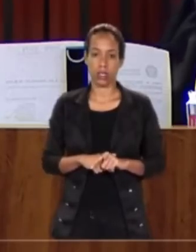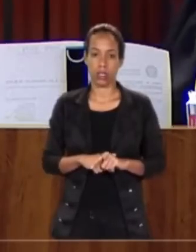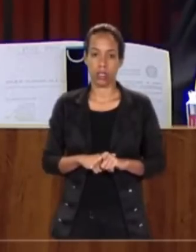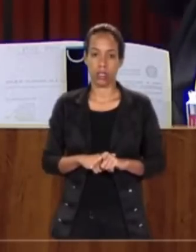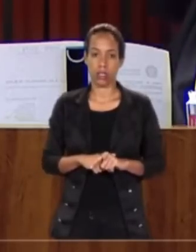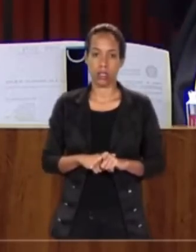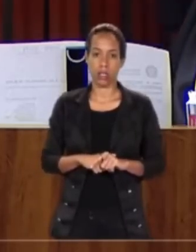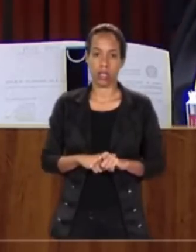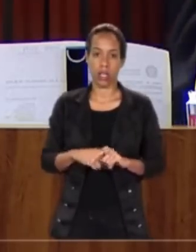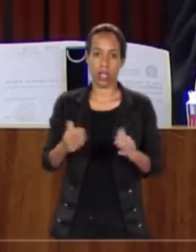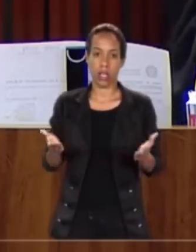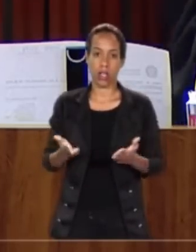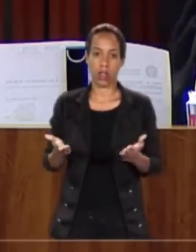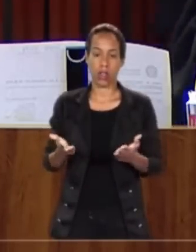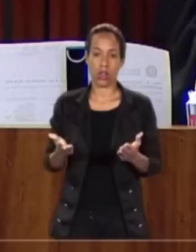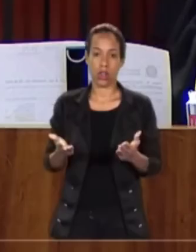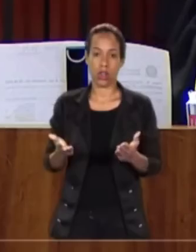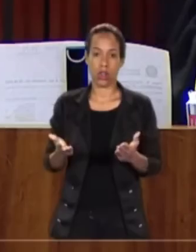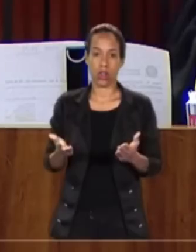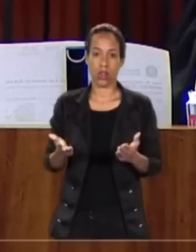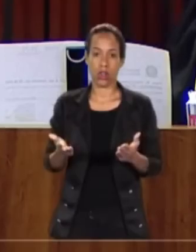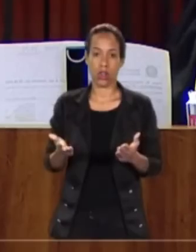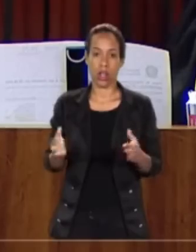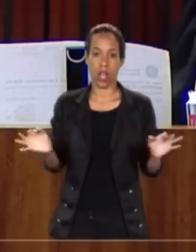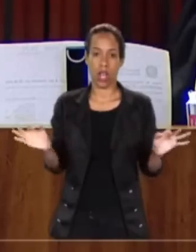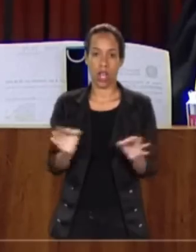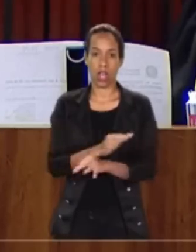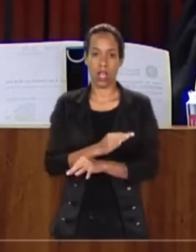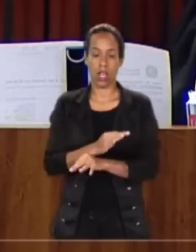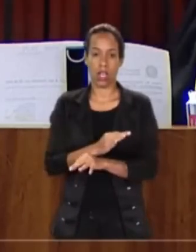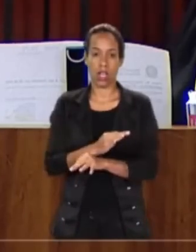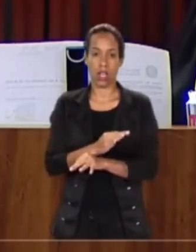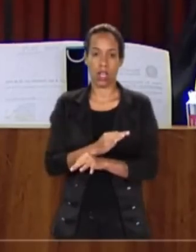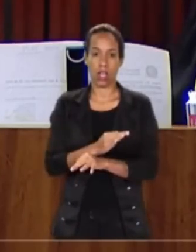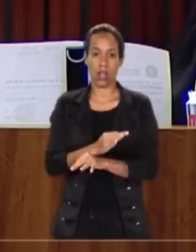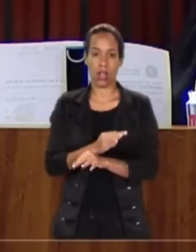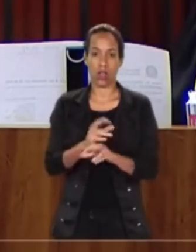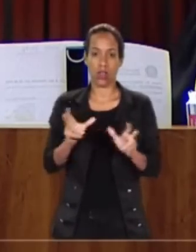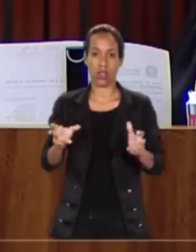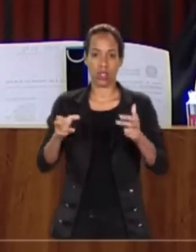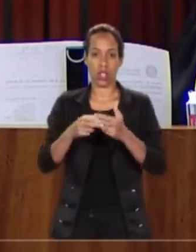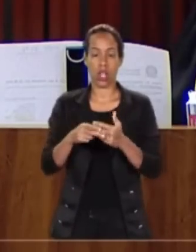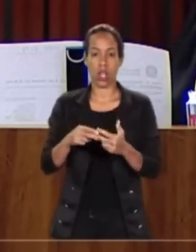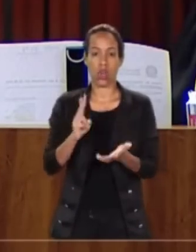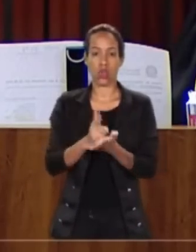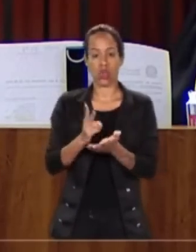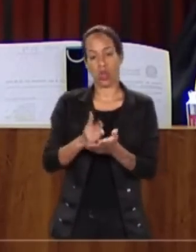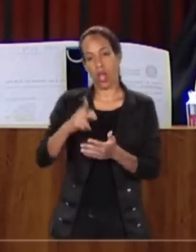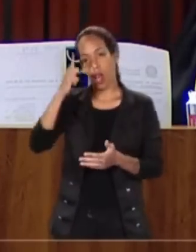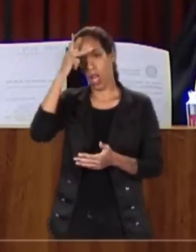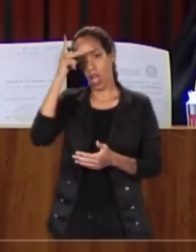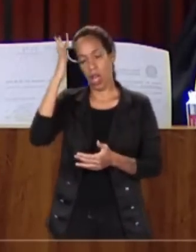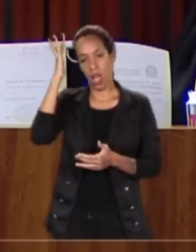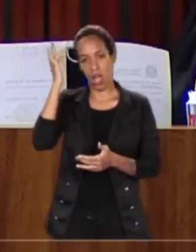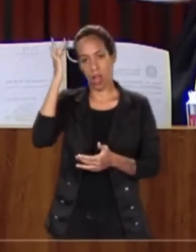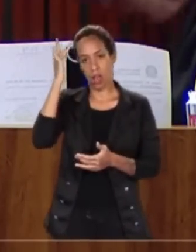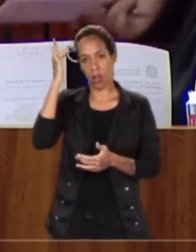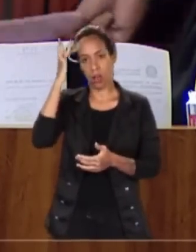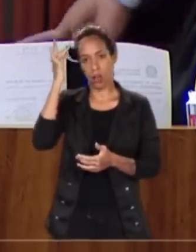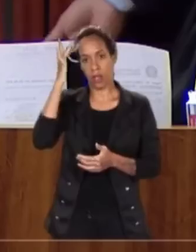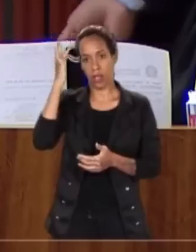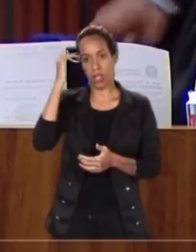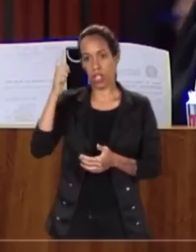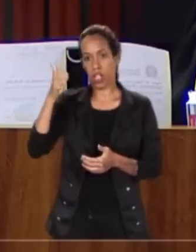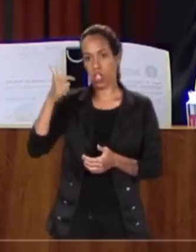eu suspendo o julgamento vamos encerrar a seção continuaremos amanhã na Sessão a partir